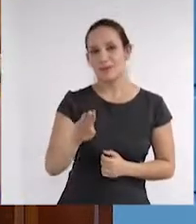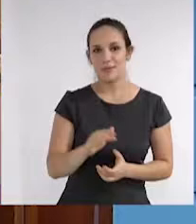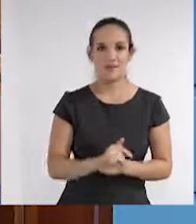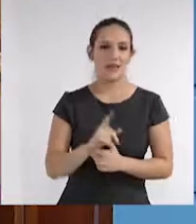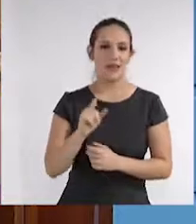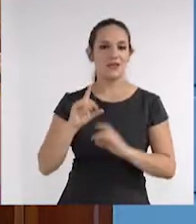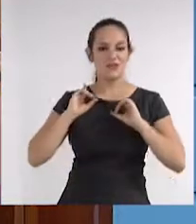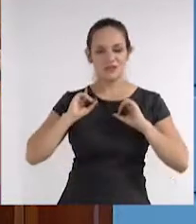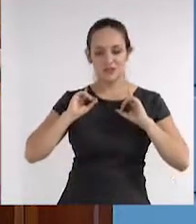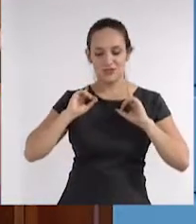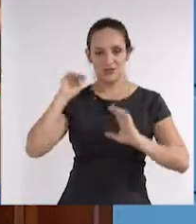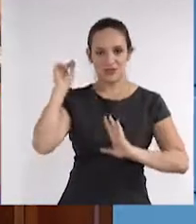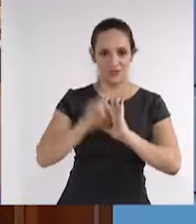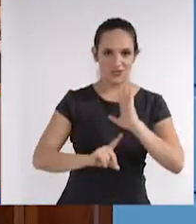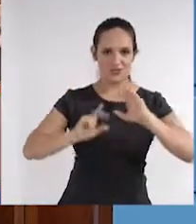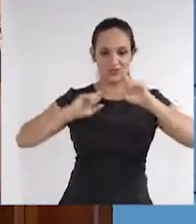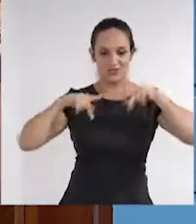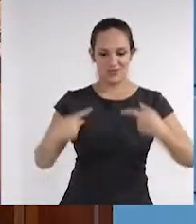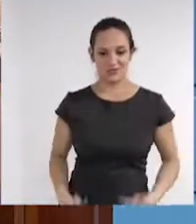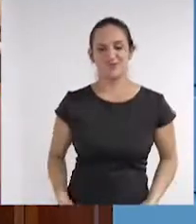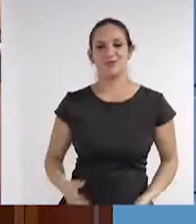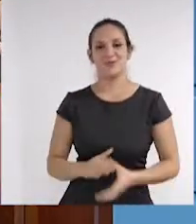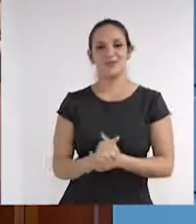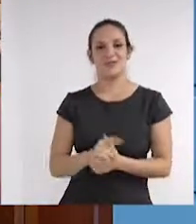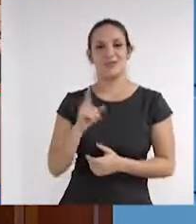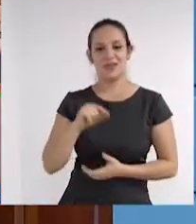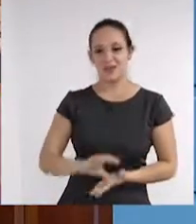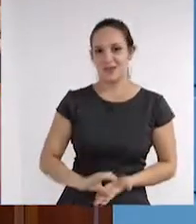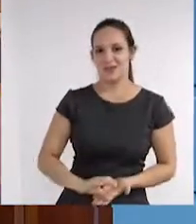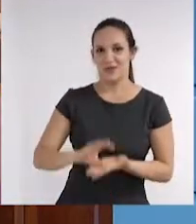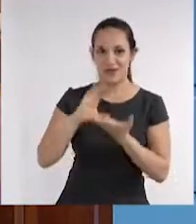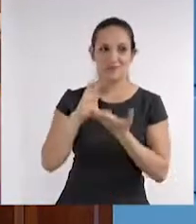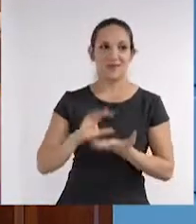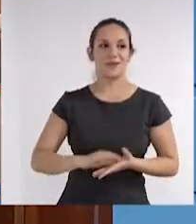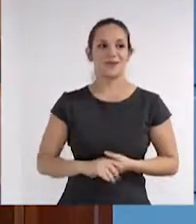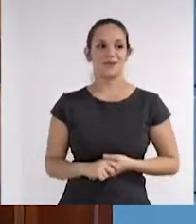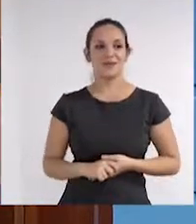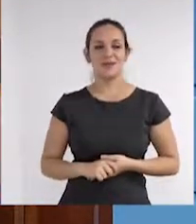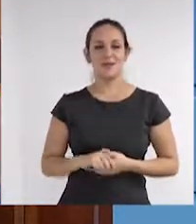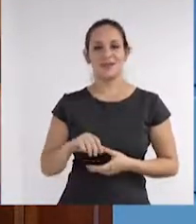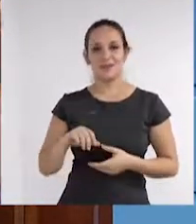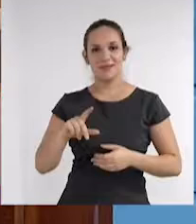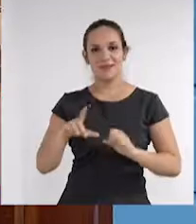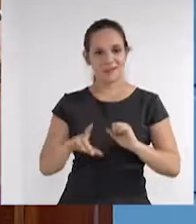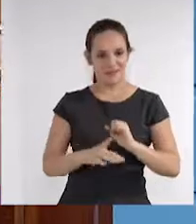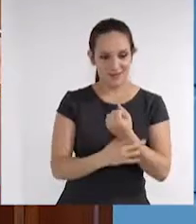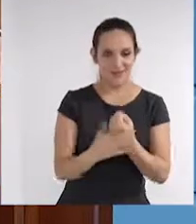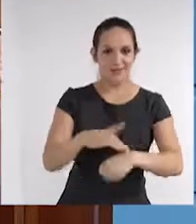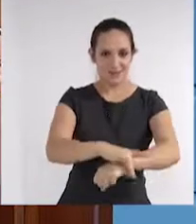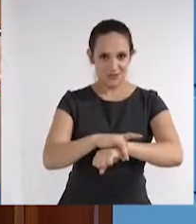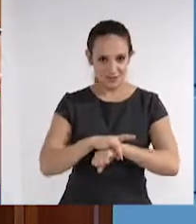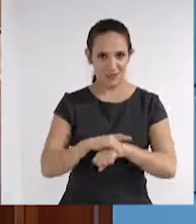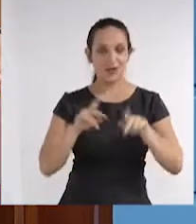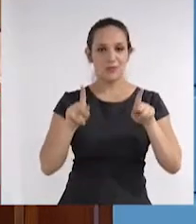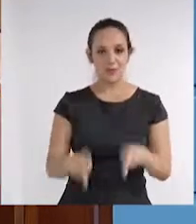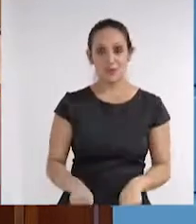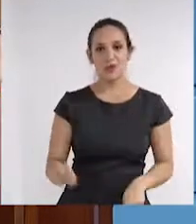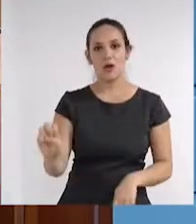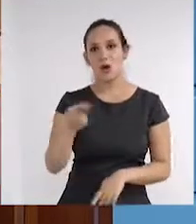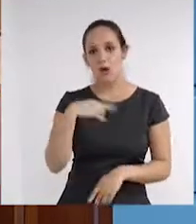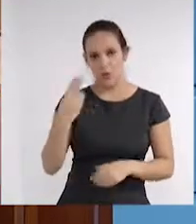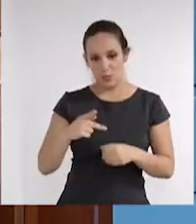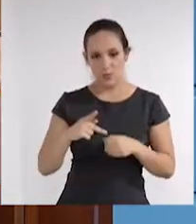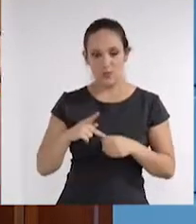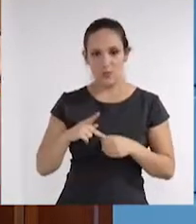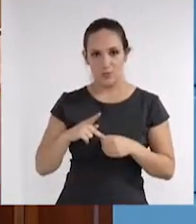direitos humanos, seja ele dos conselhos, da defensoria, da promotoria, tem que ser um